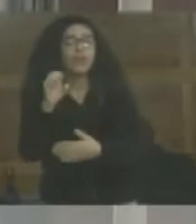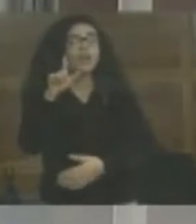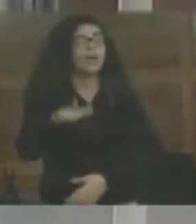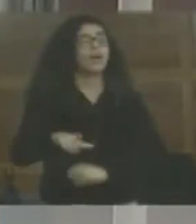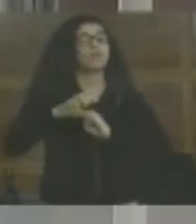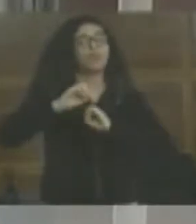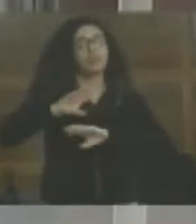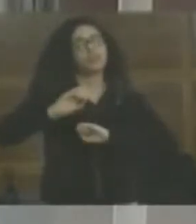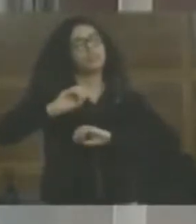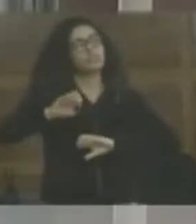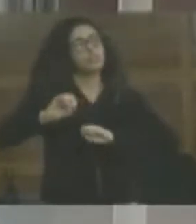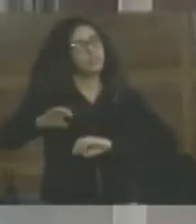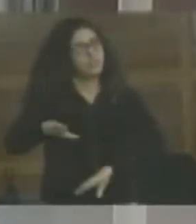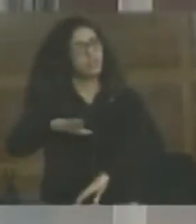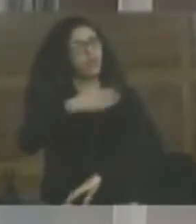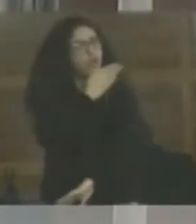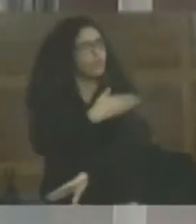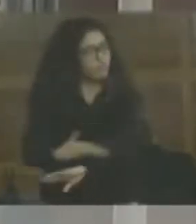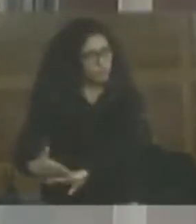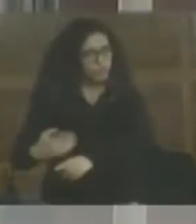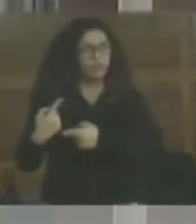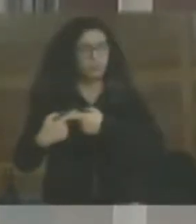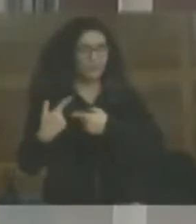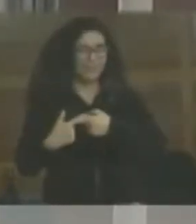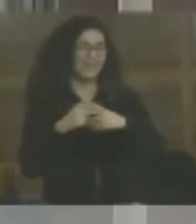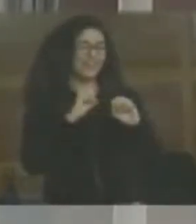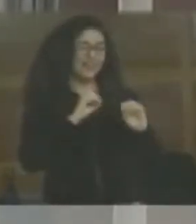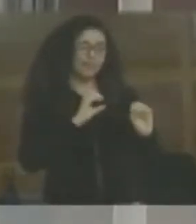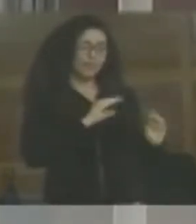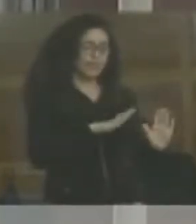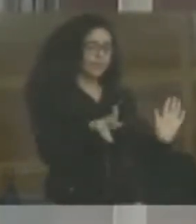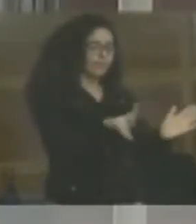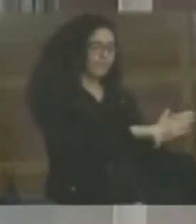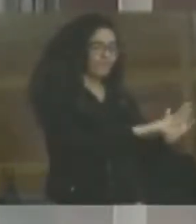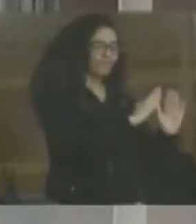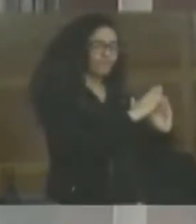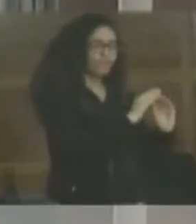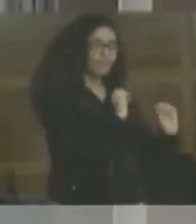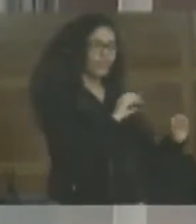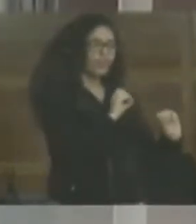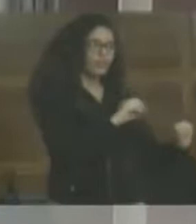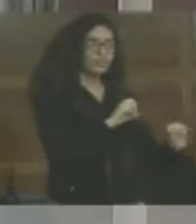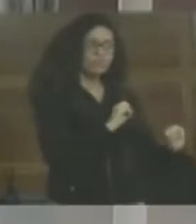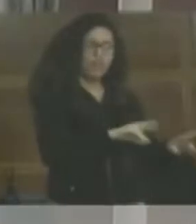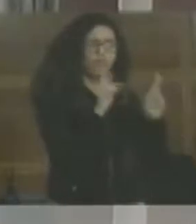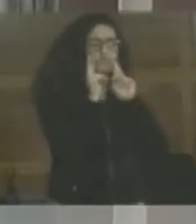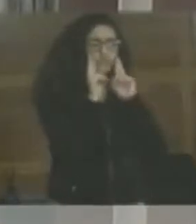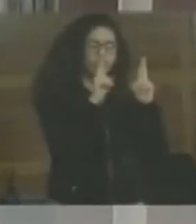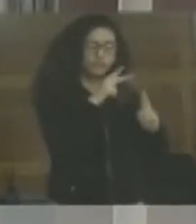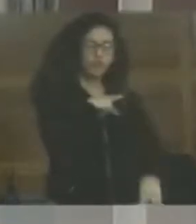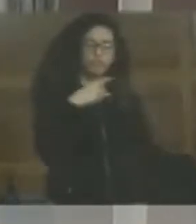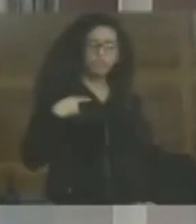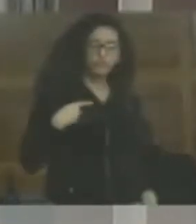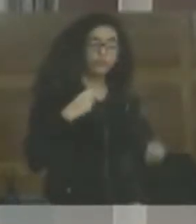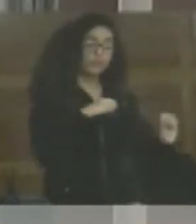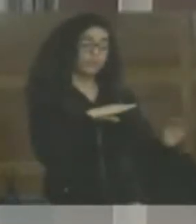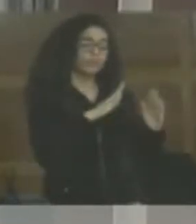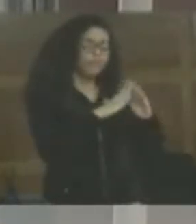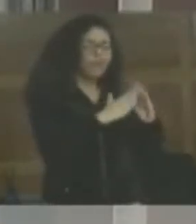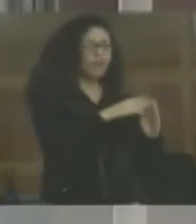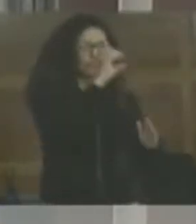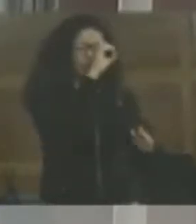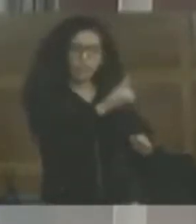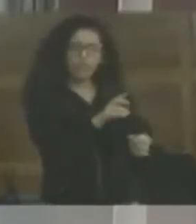cultura, porque educação a gente tem que ter em casa. Então, independente do que seja, a gente tem que respeitar o professor, respeitar o